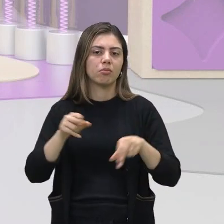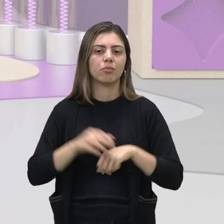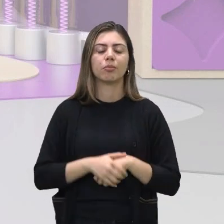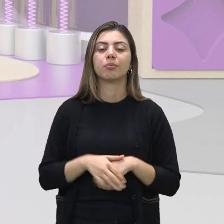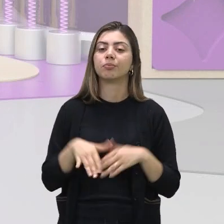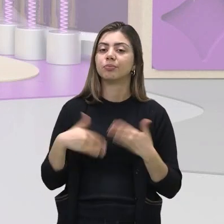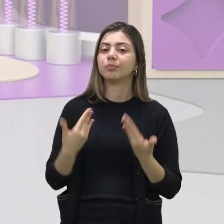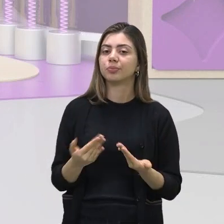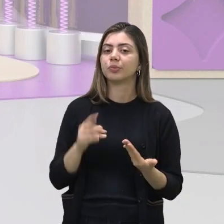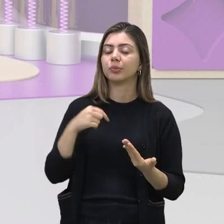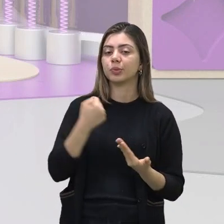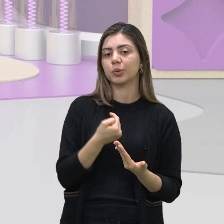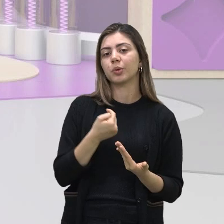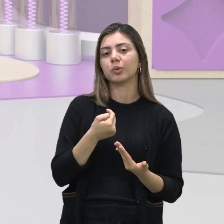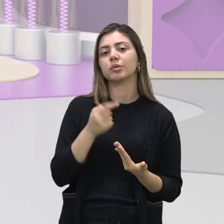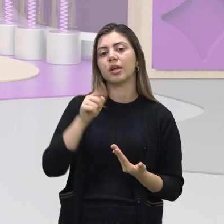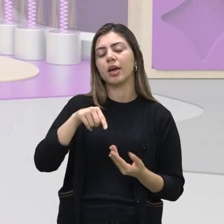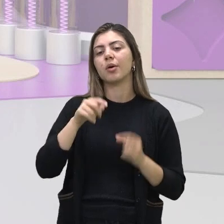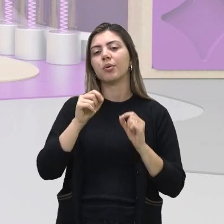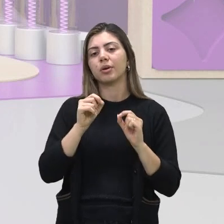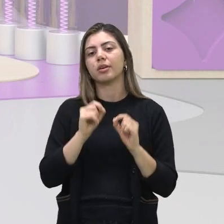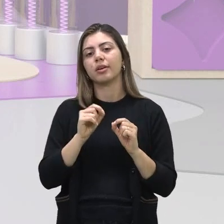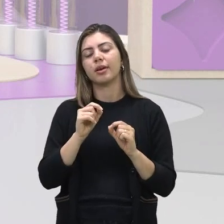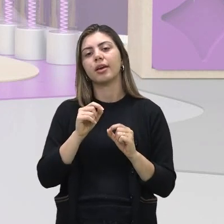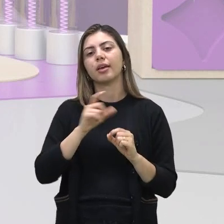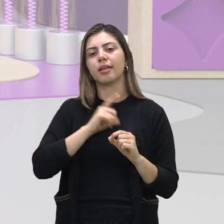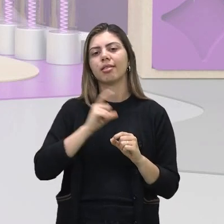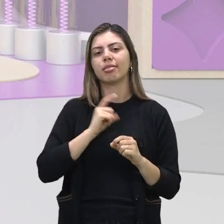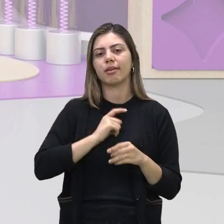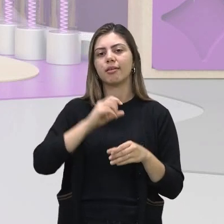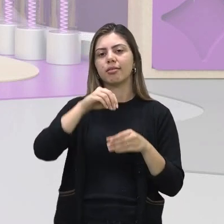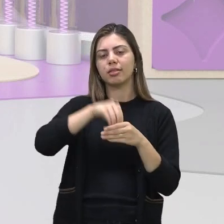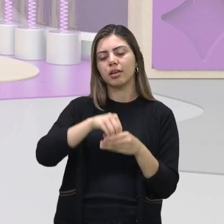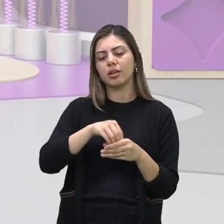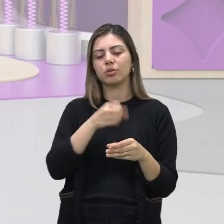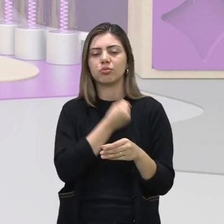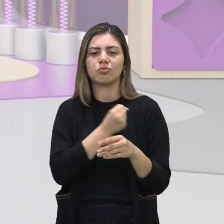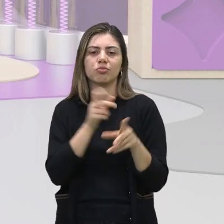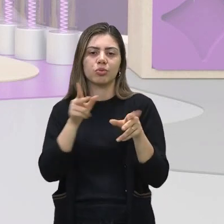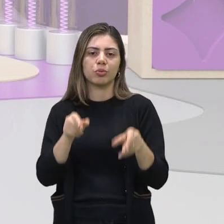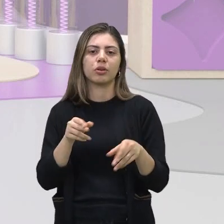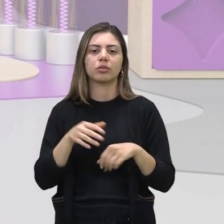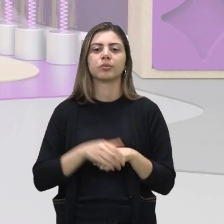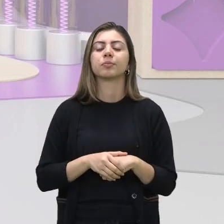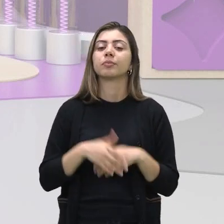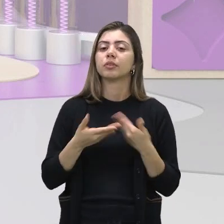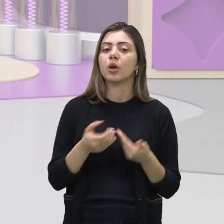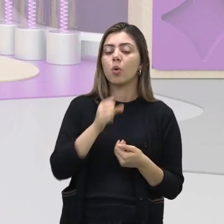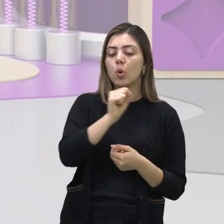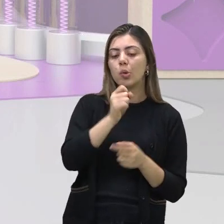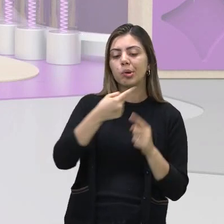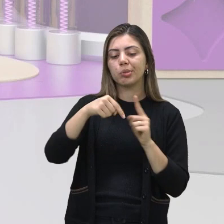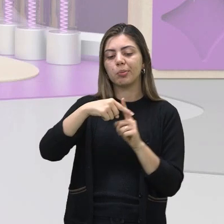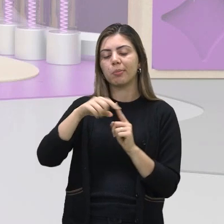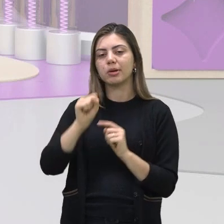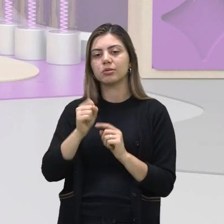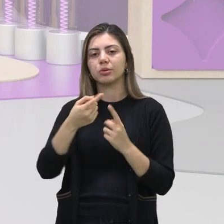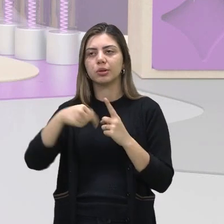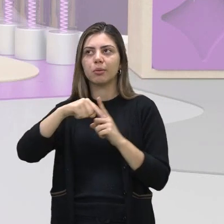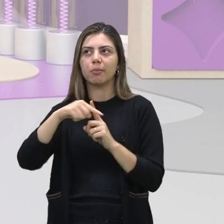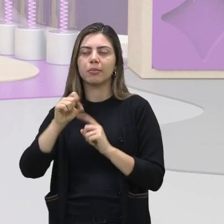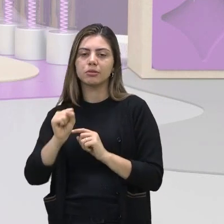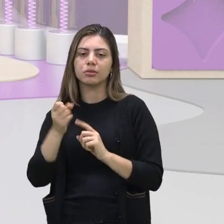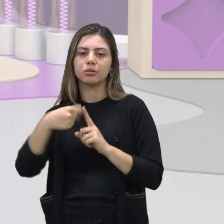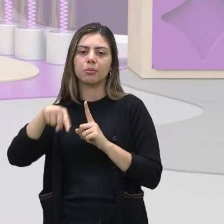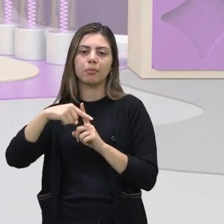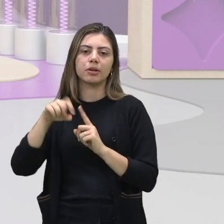Na soma, nós falamos esses valores, chamamos de parcelas. Então, aqui 8 mais 8 mais 8 mais 8. Né? Quantas vezes